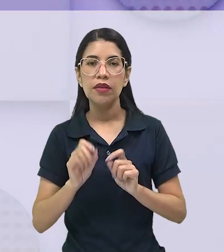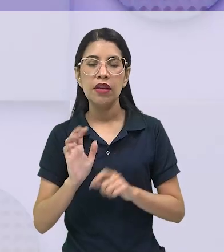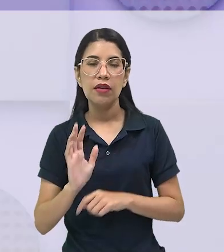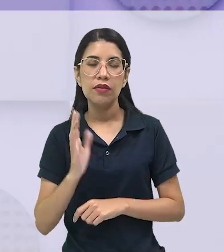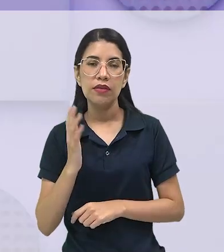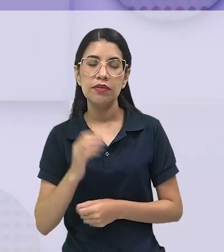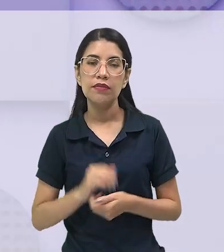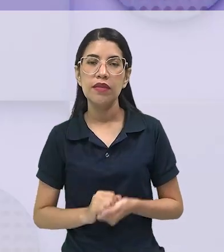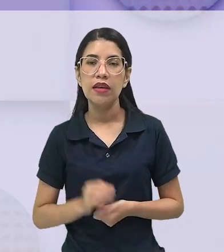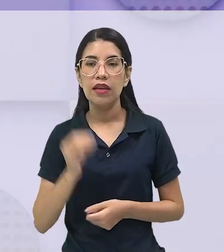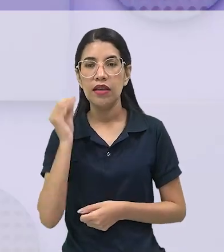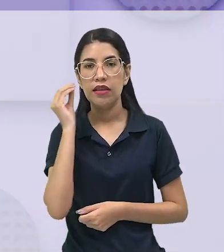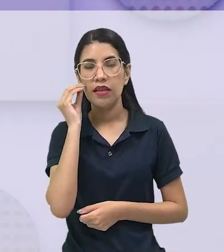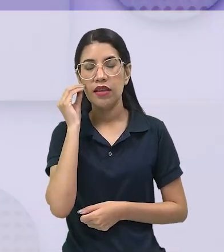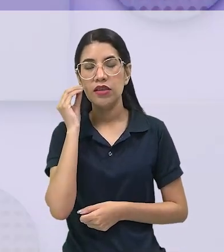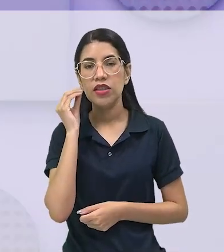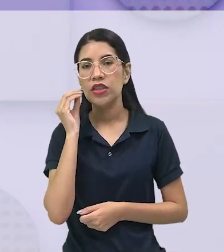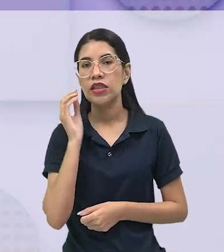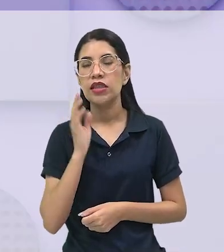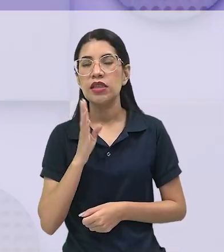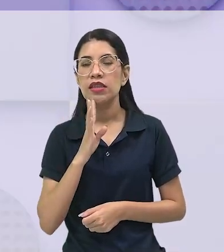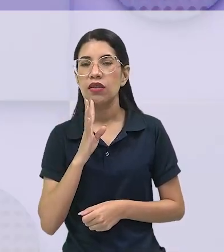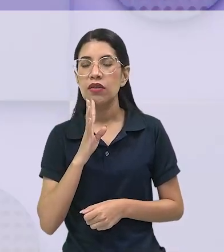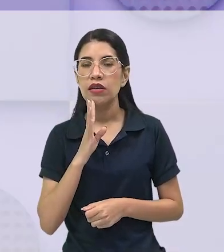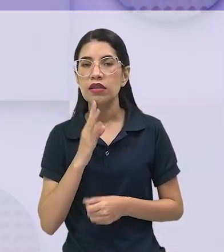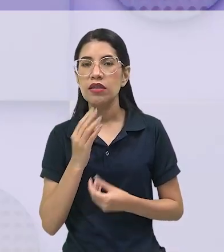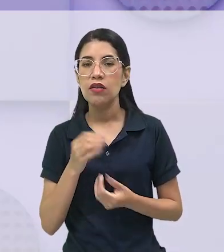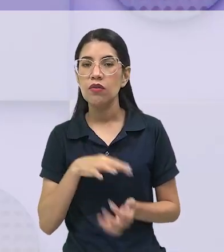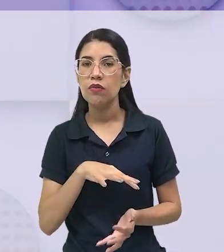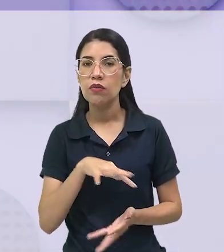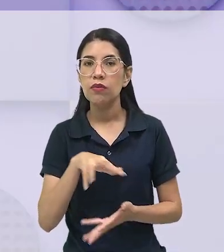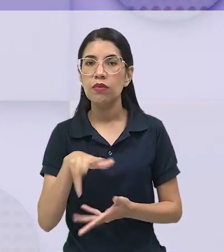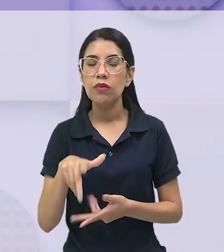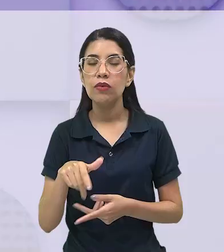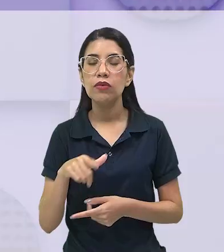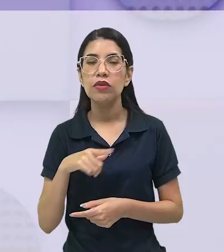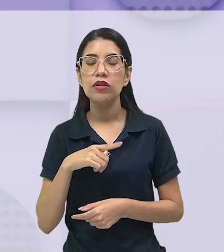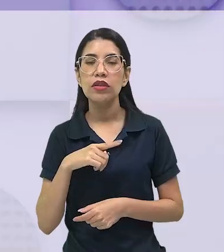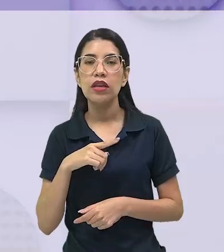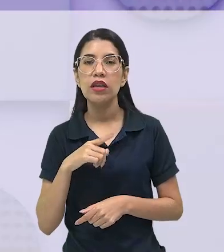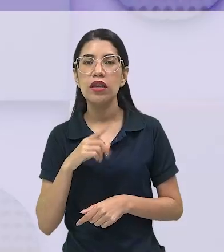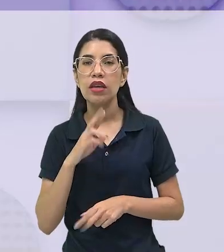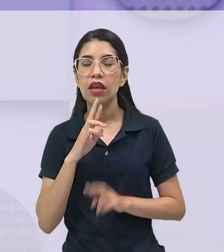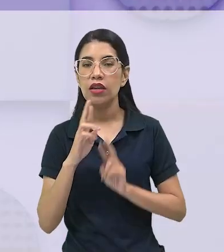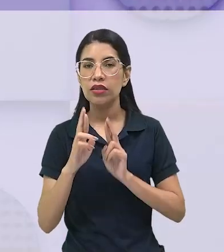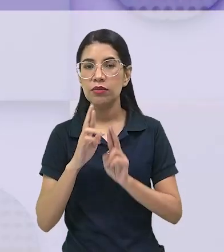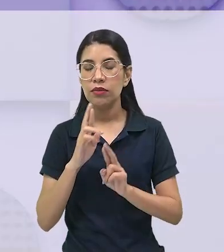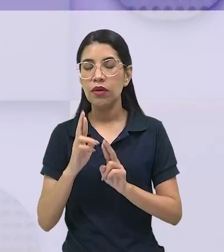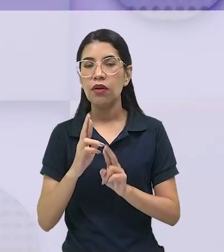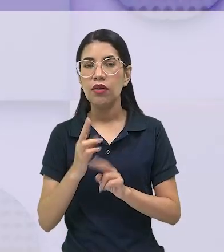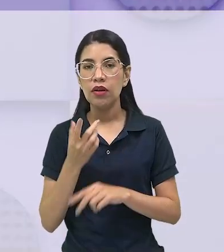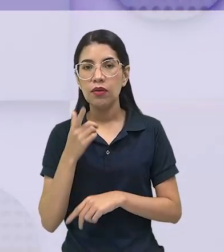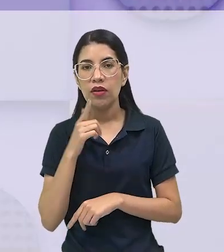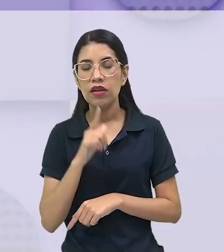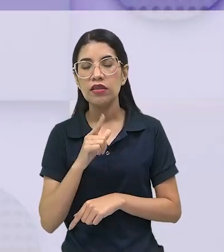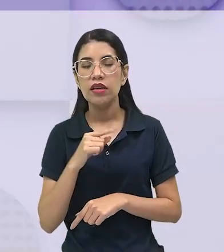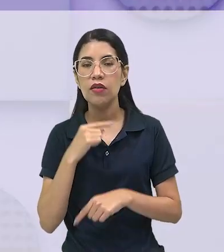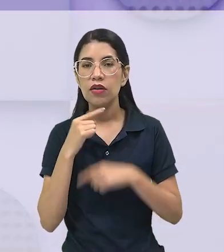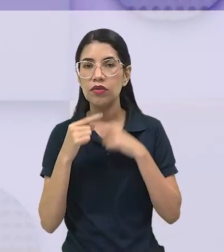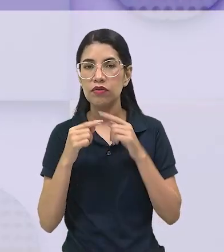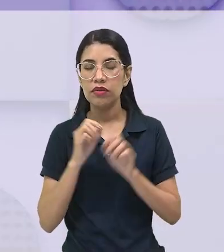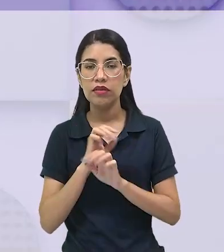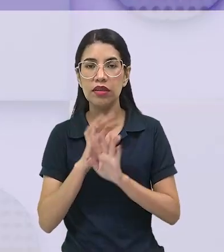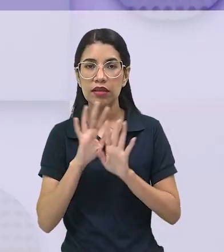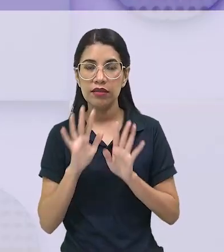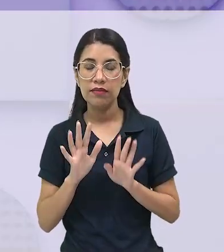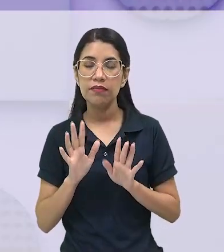Essa tentativa de decifrar o mundo, de querer respostas diante de tantos